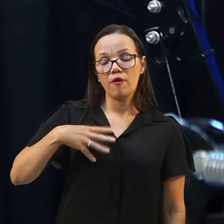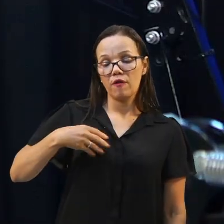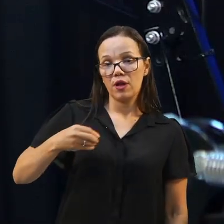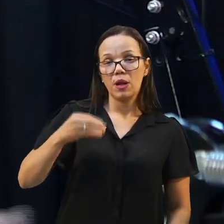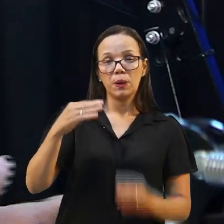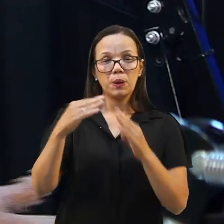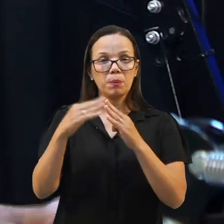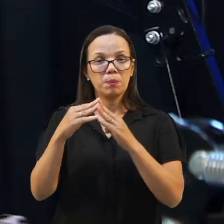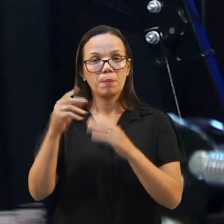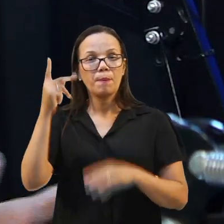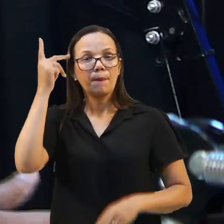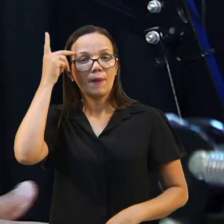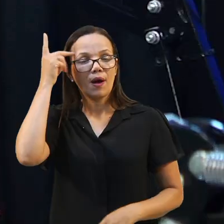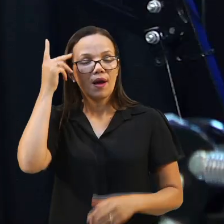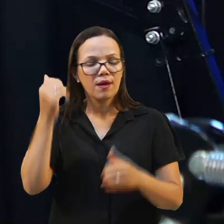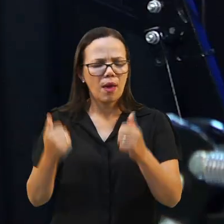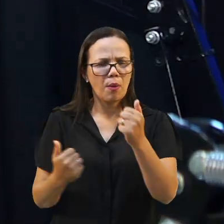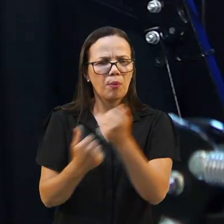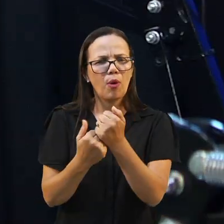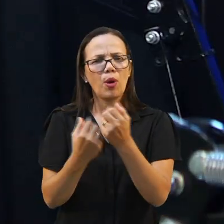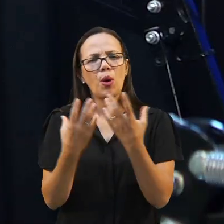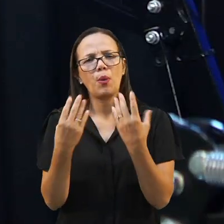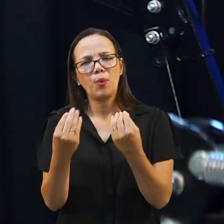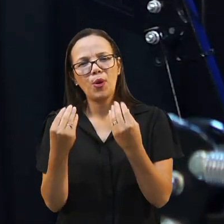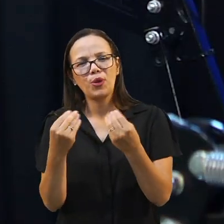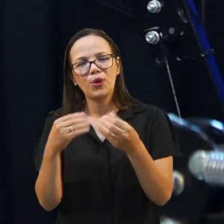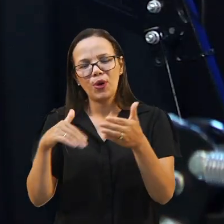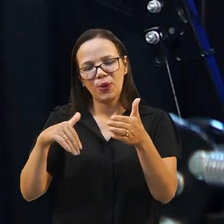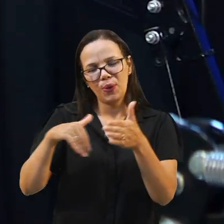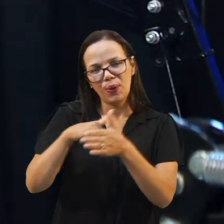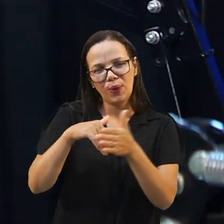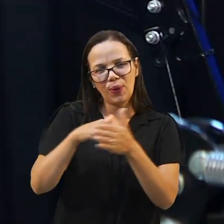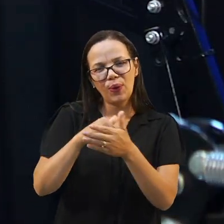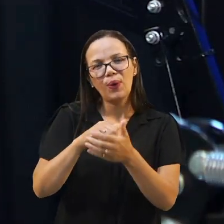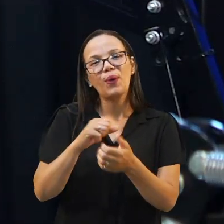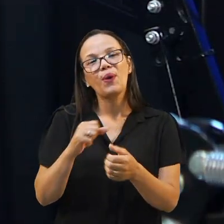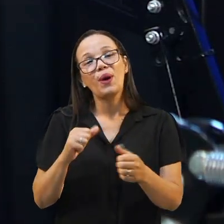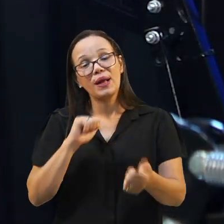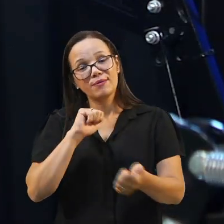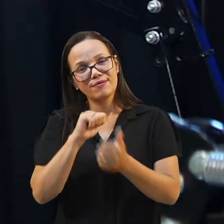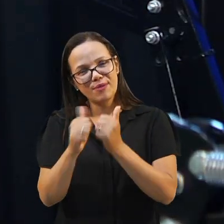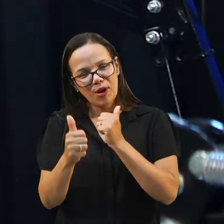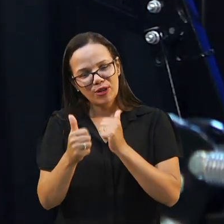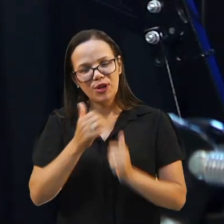dá muito apoio, né, nesse tipo de gosto que eu